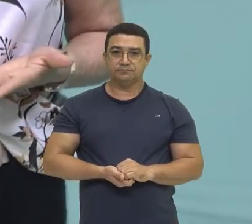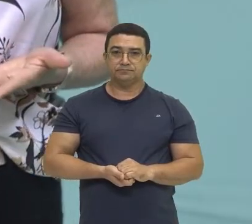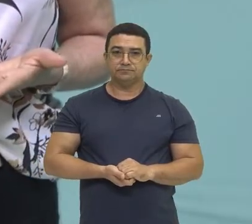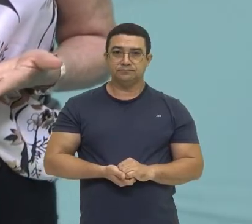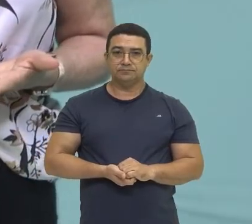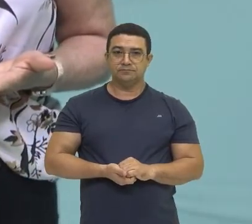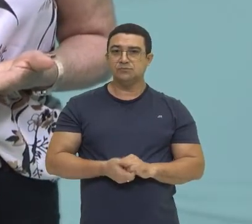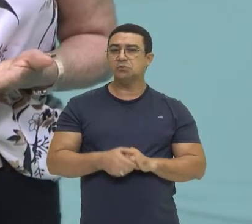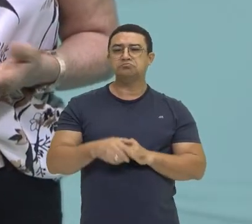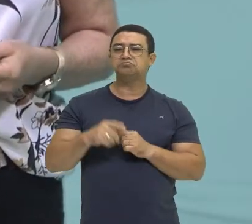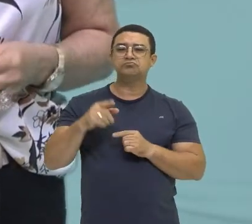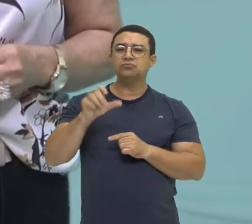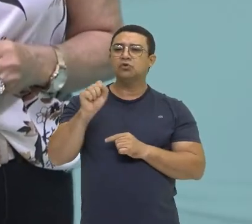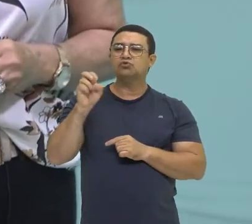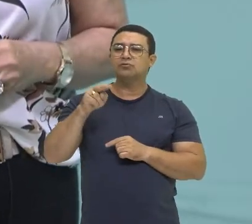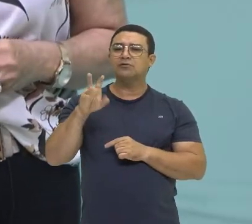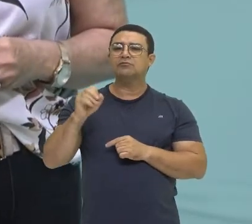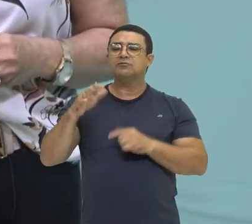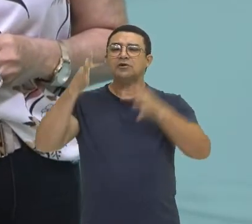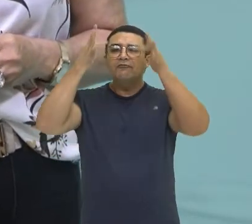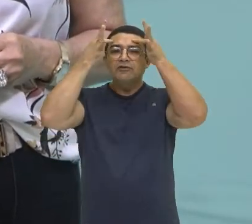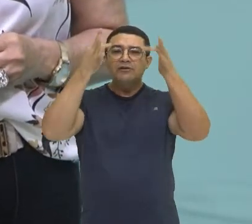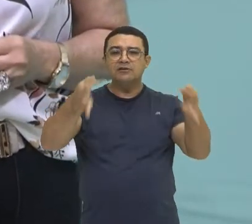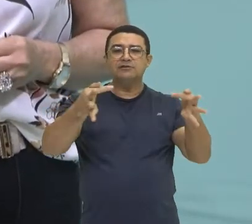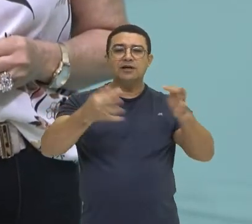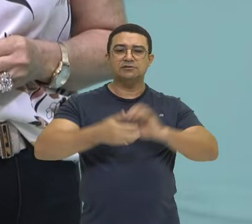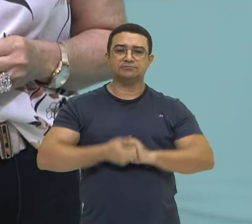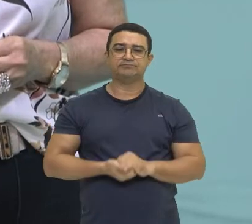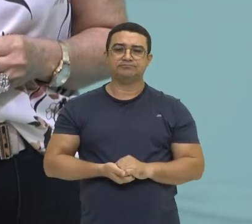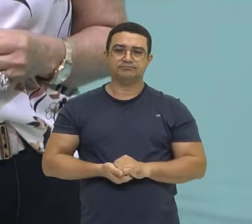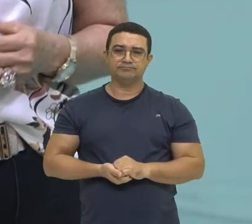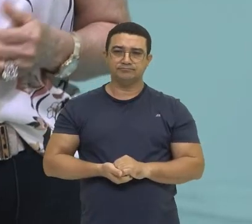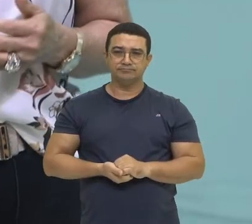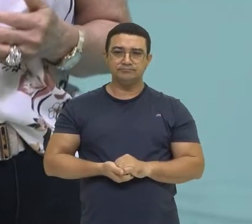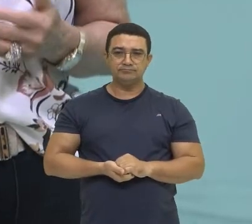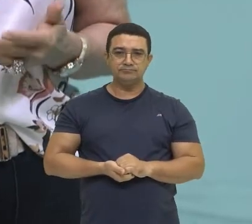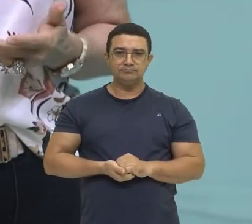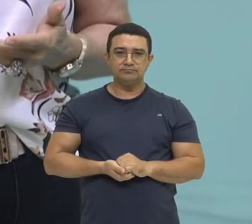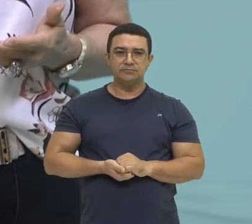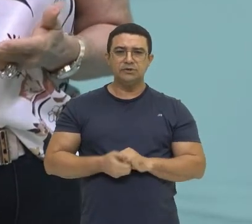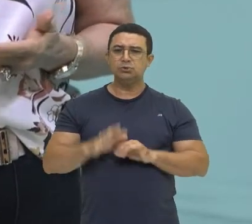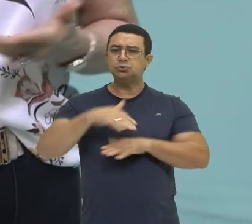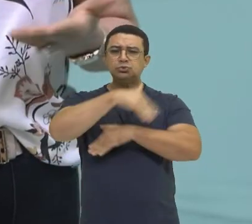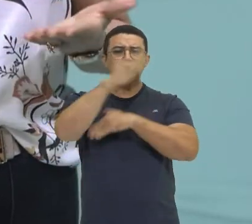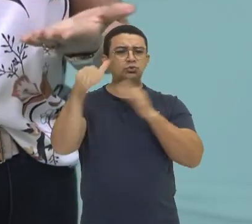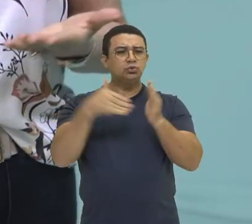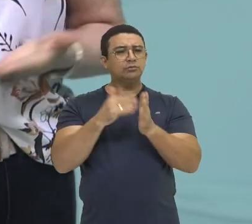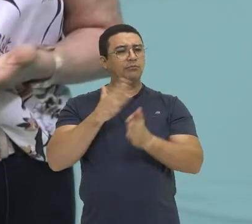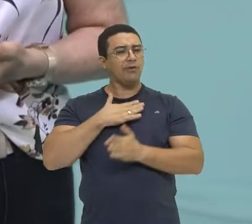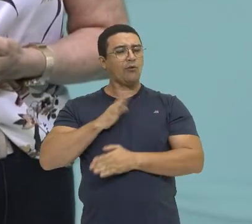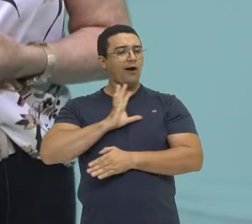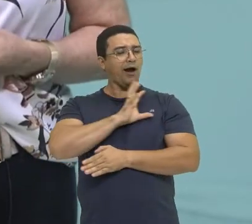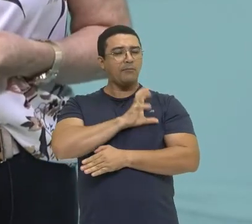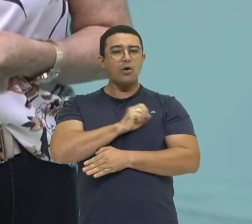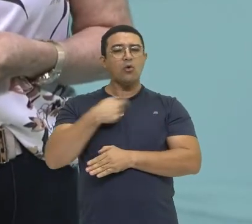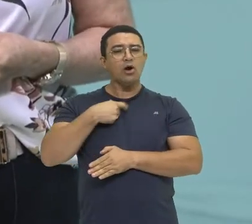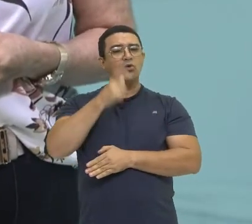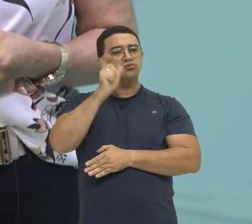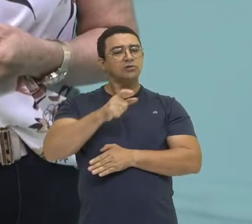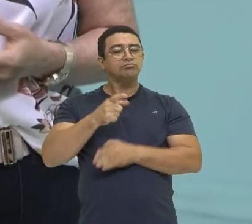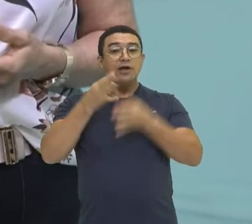Soneto de fidelidade, Vinícius de Moraes. De tudo ao meu amor serei